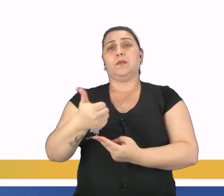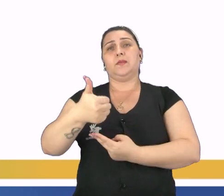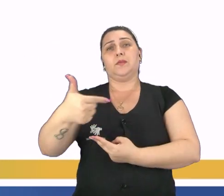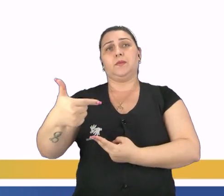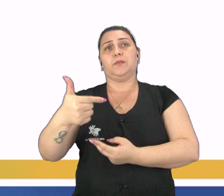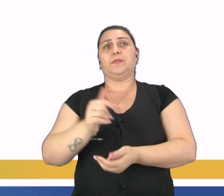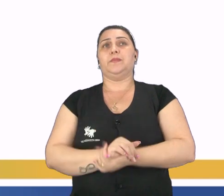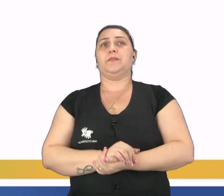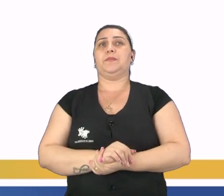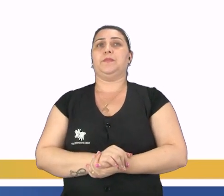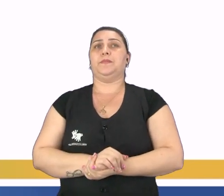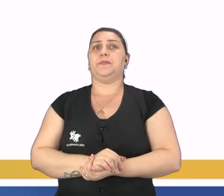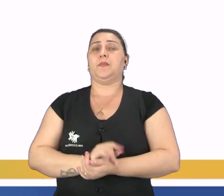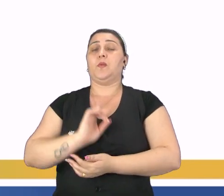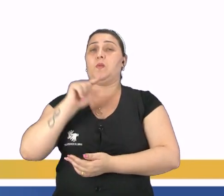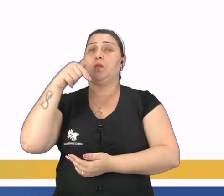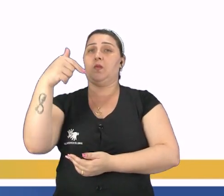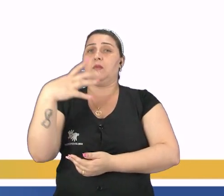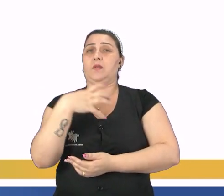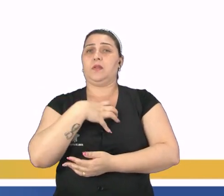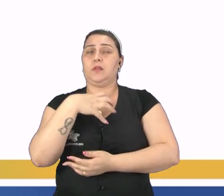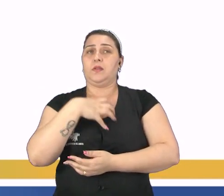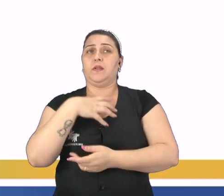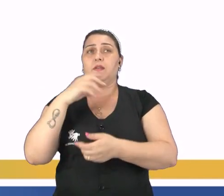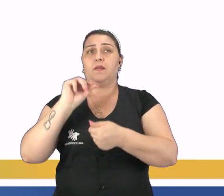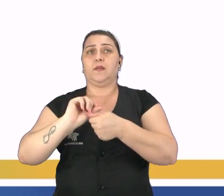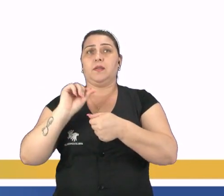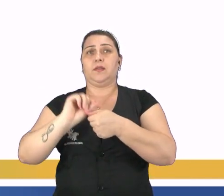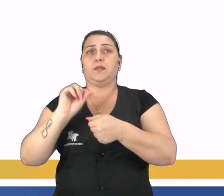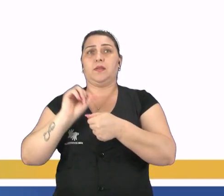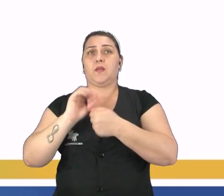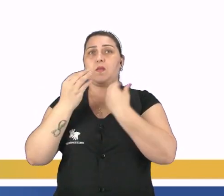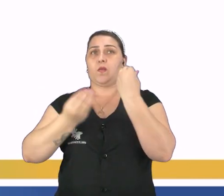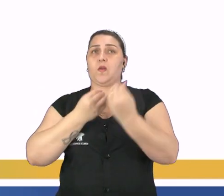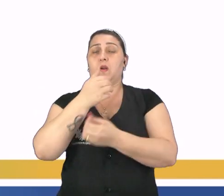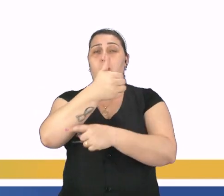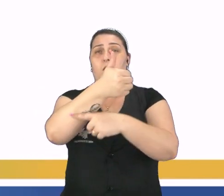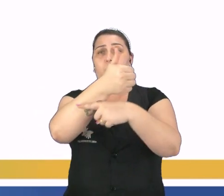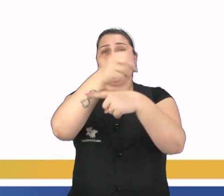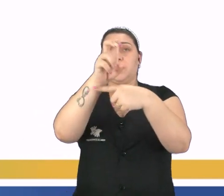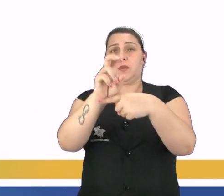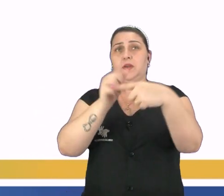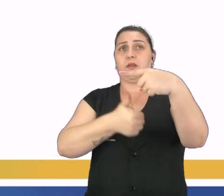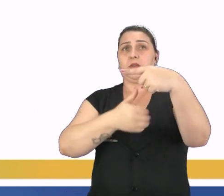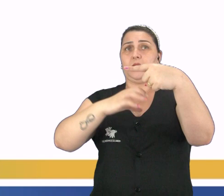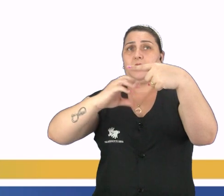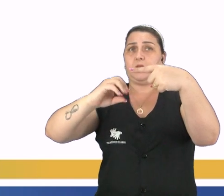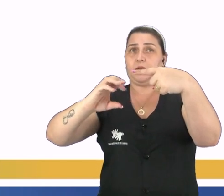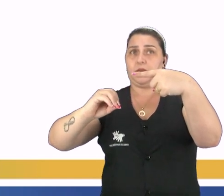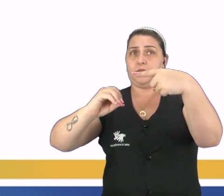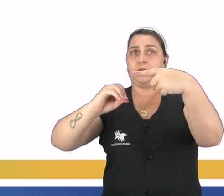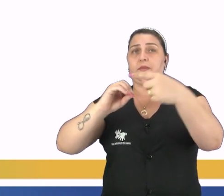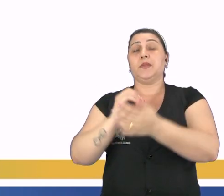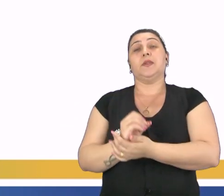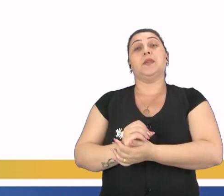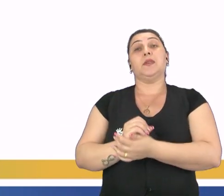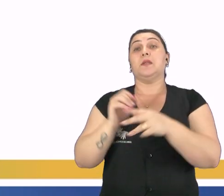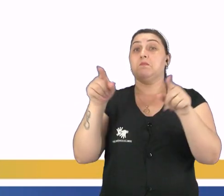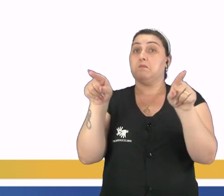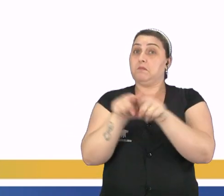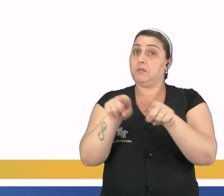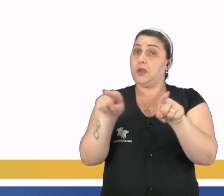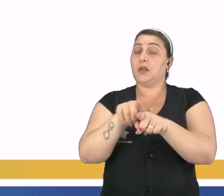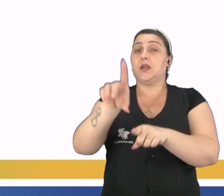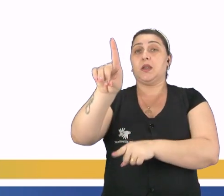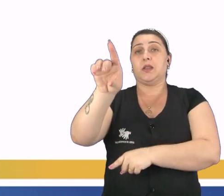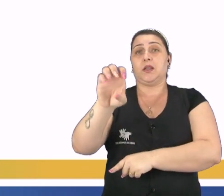12. Uma outra maneira de fazer, como 15% também é igual a 15 sobre 100,